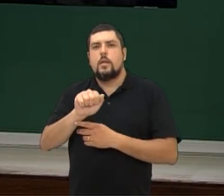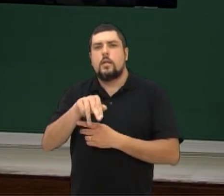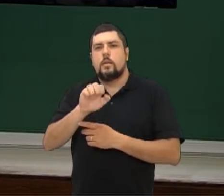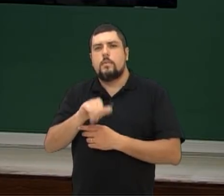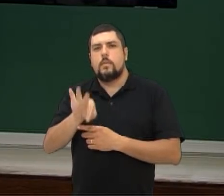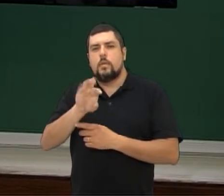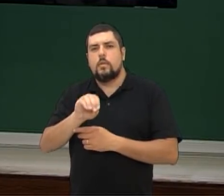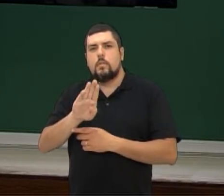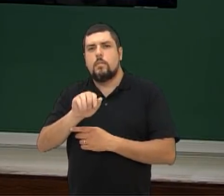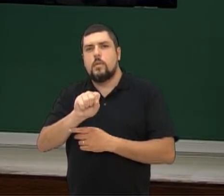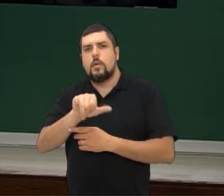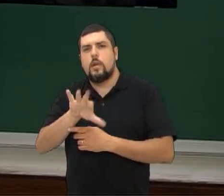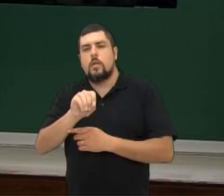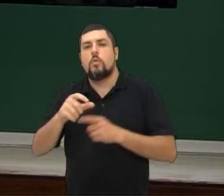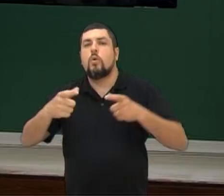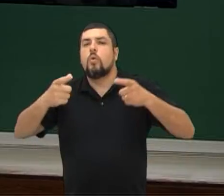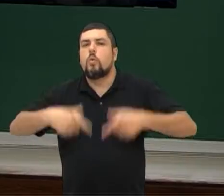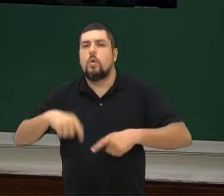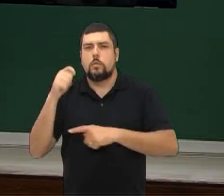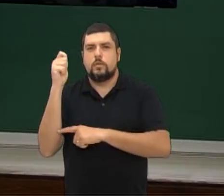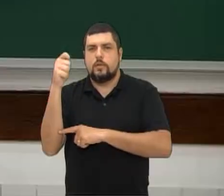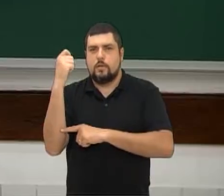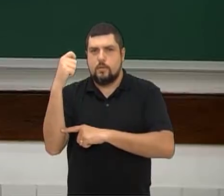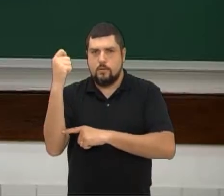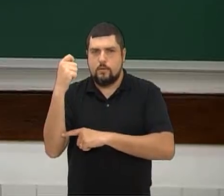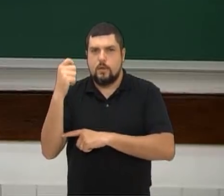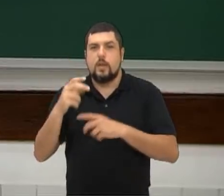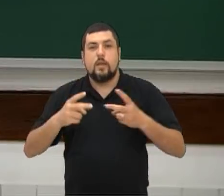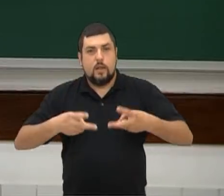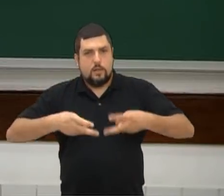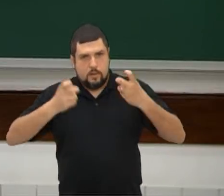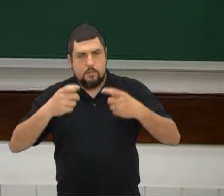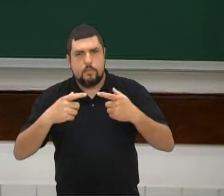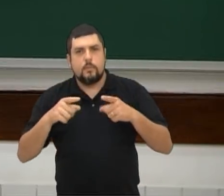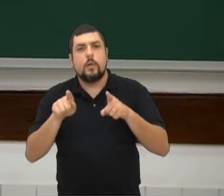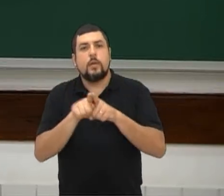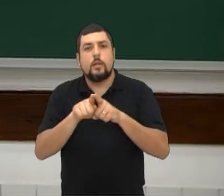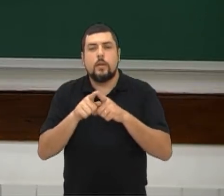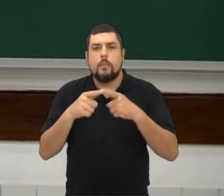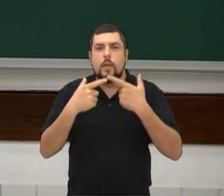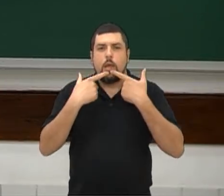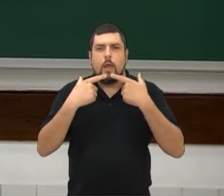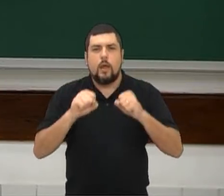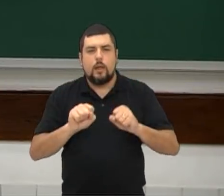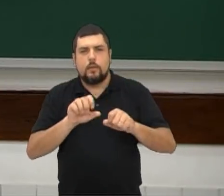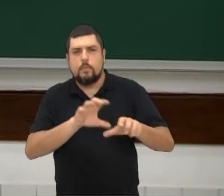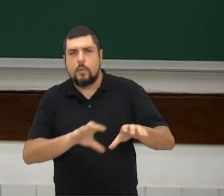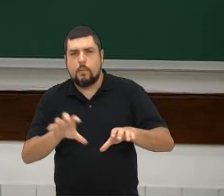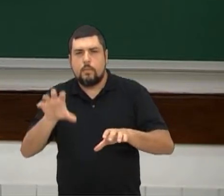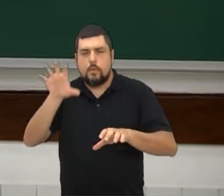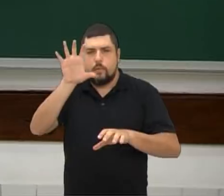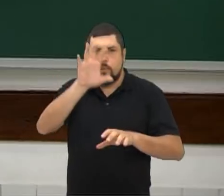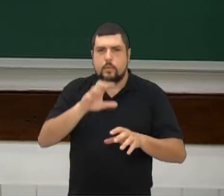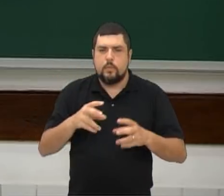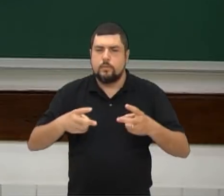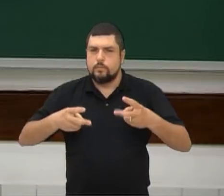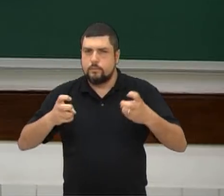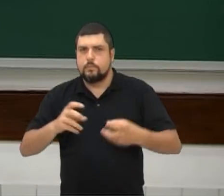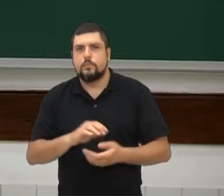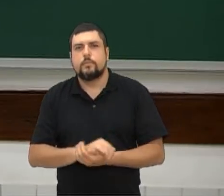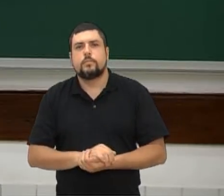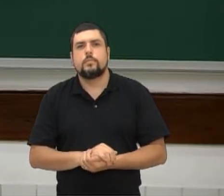vai acontecer no Rio Grande do Sul. Então, olha a variação linguística que nós vamos poder observar também nesses